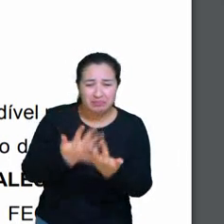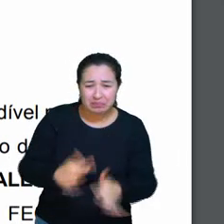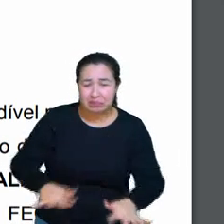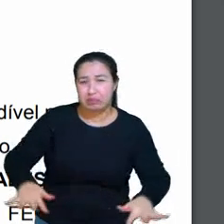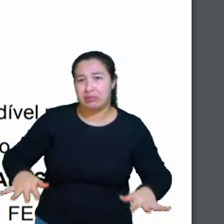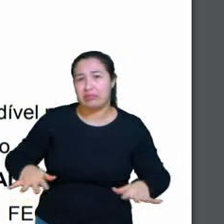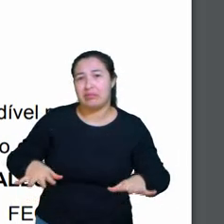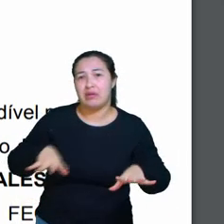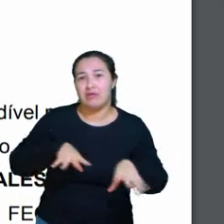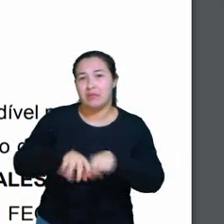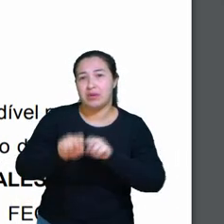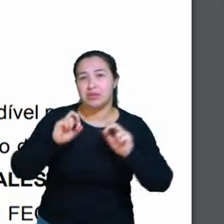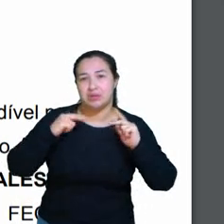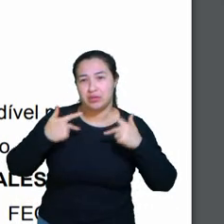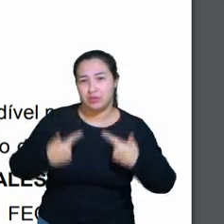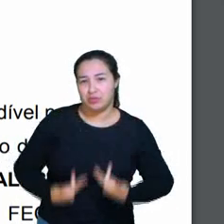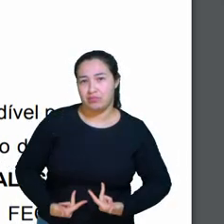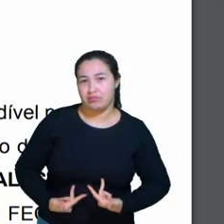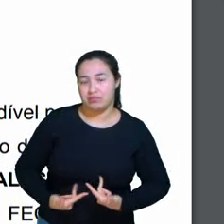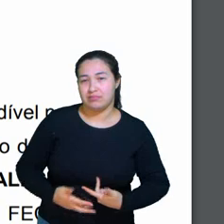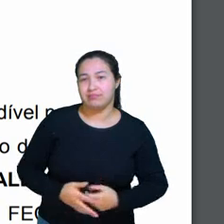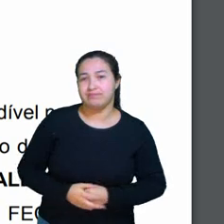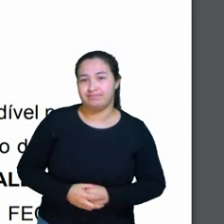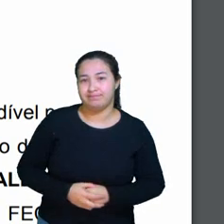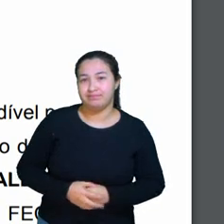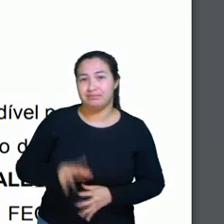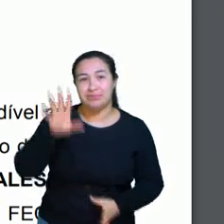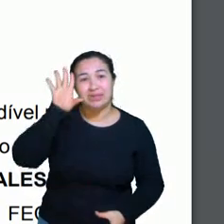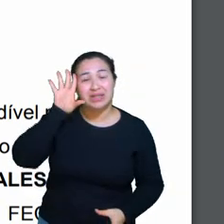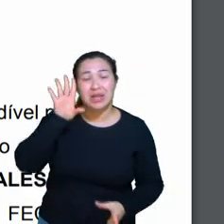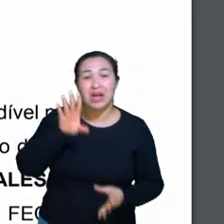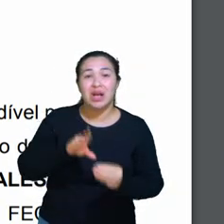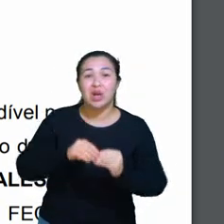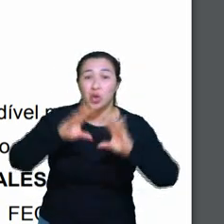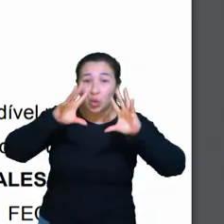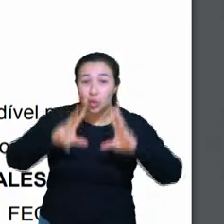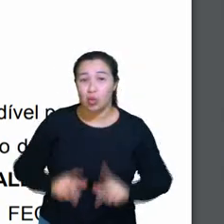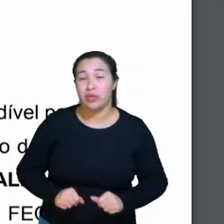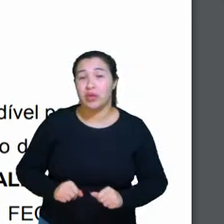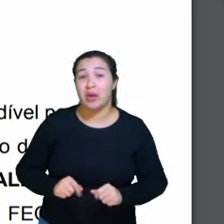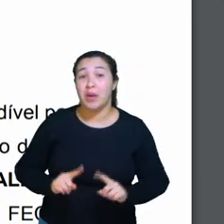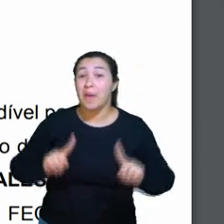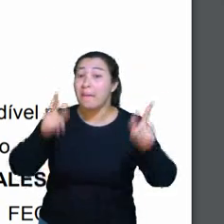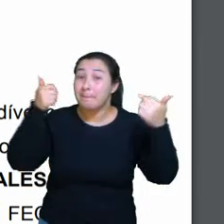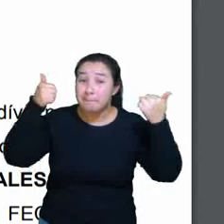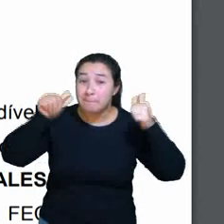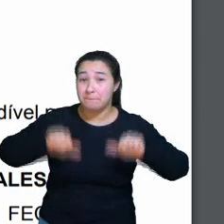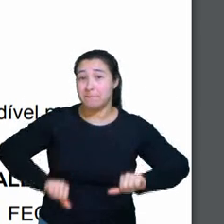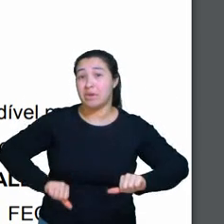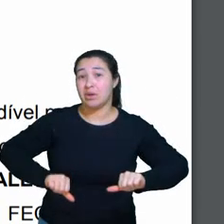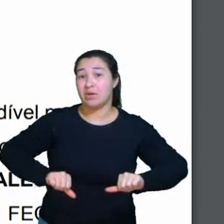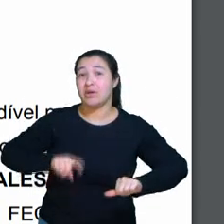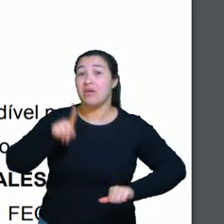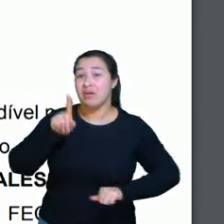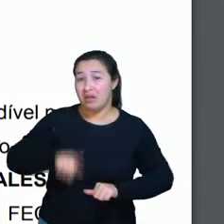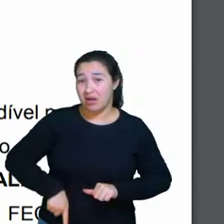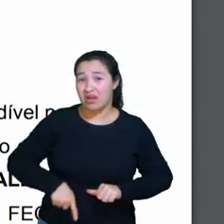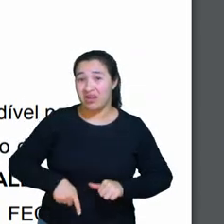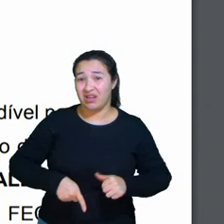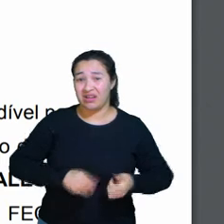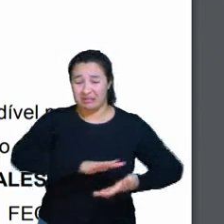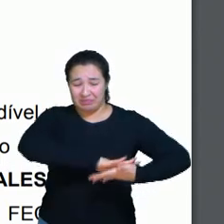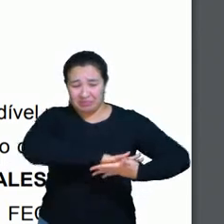na sua concepção plena e integral e Ainda Mais Cruel pode ser tratar mal